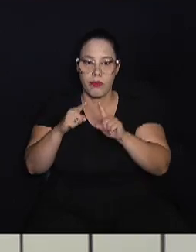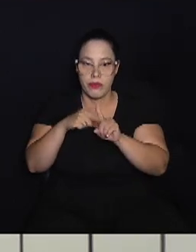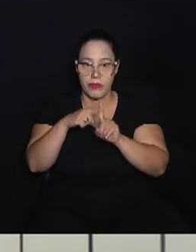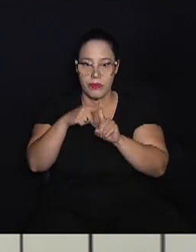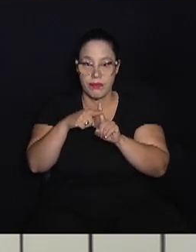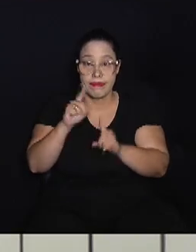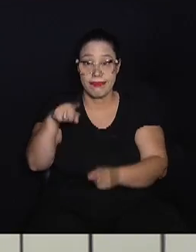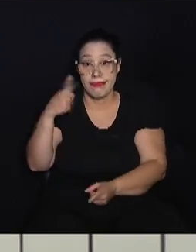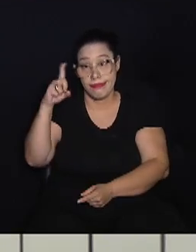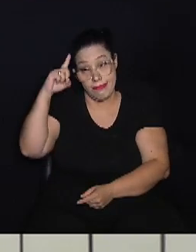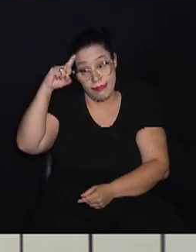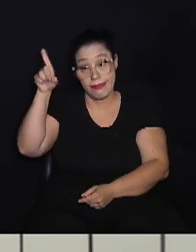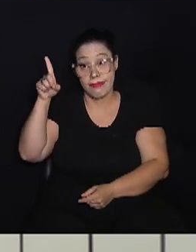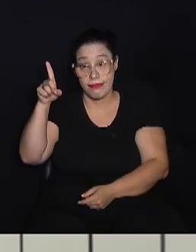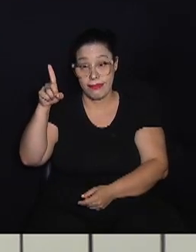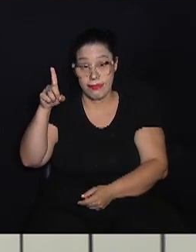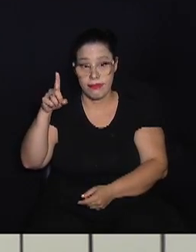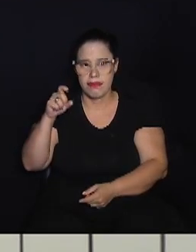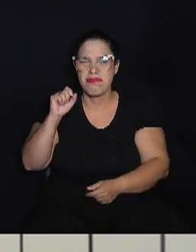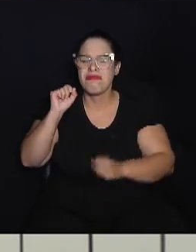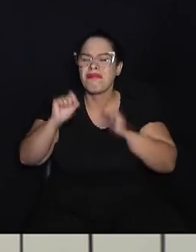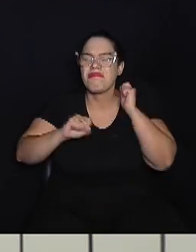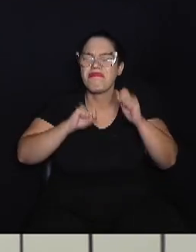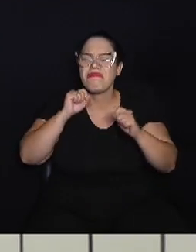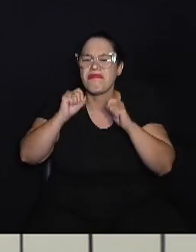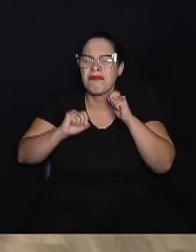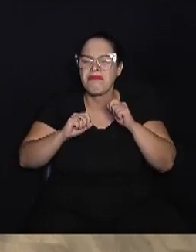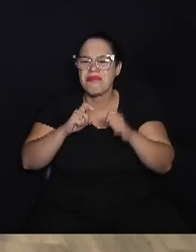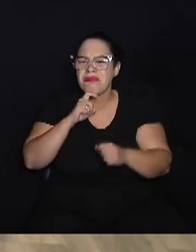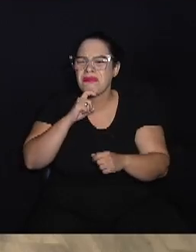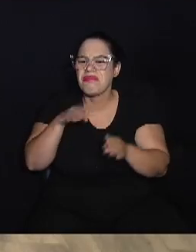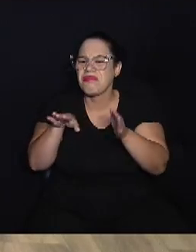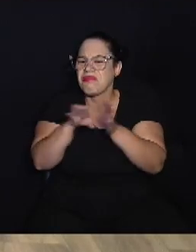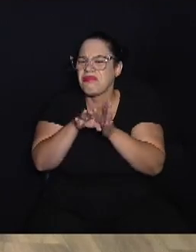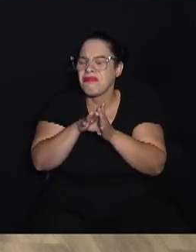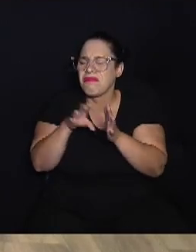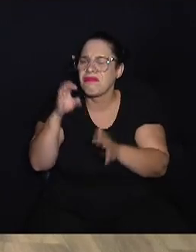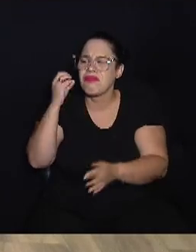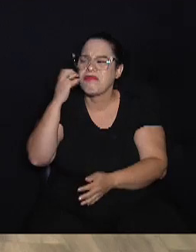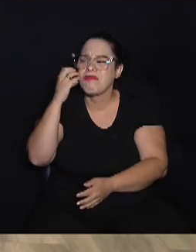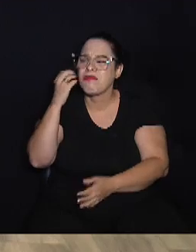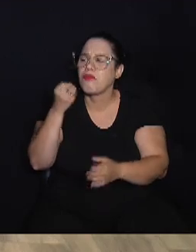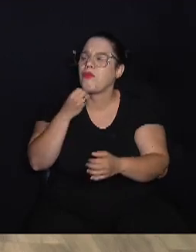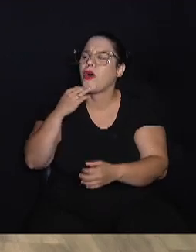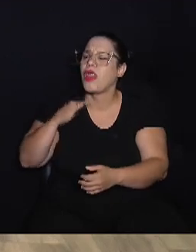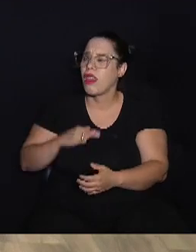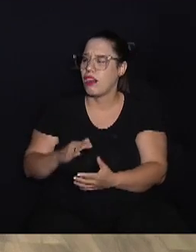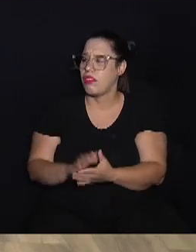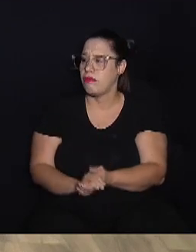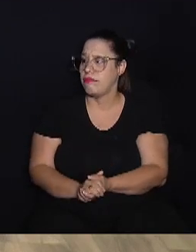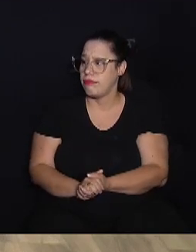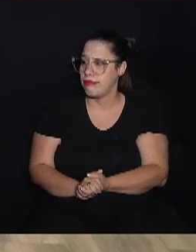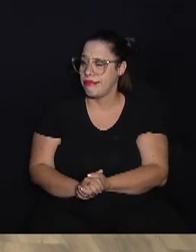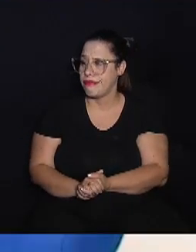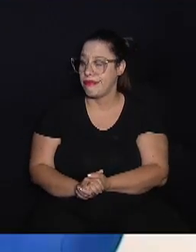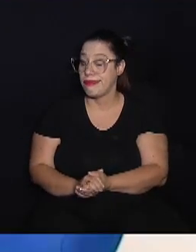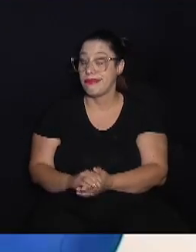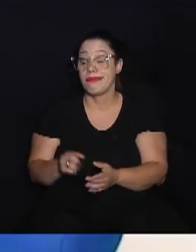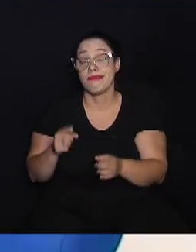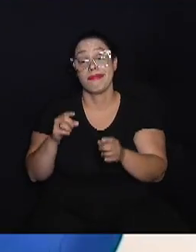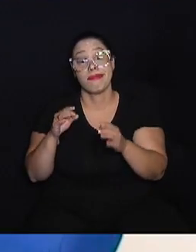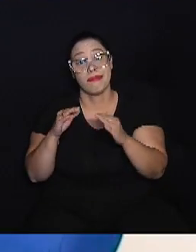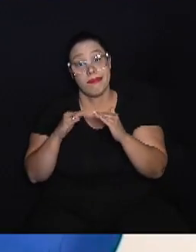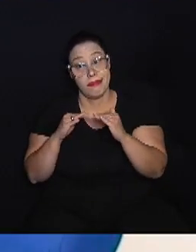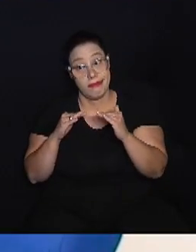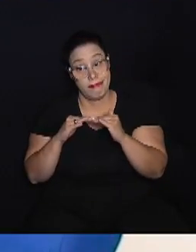os próximos dias. Será que vem frio por aí? André, boa tarde. Com certeza,